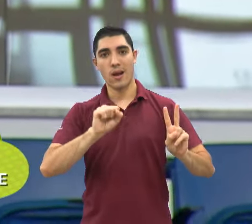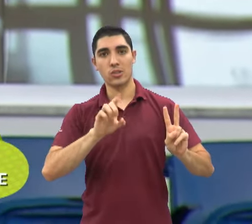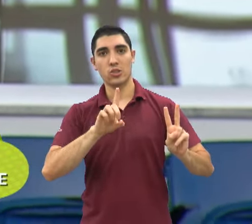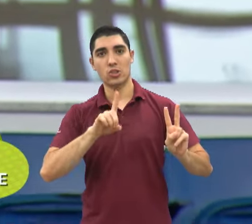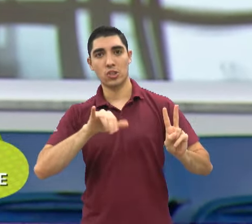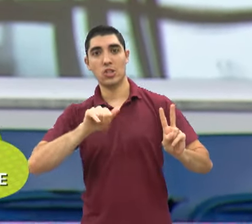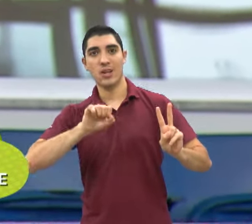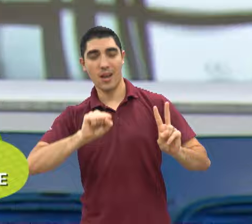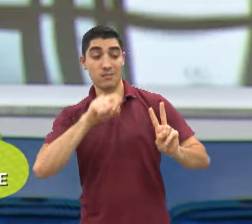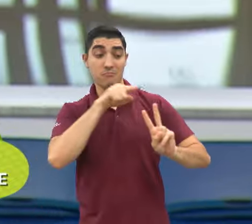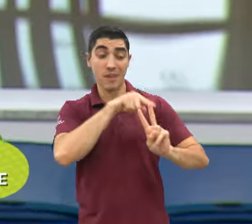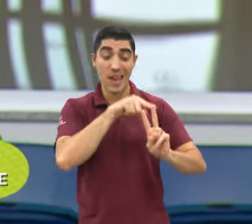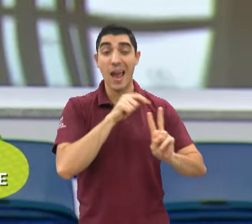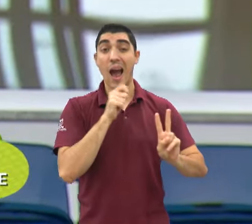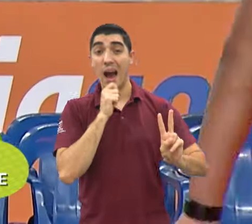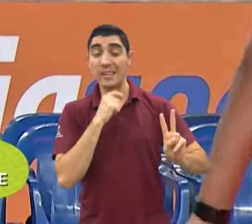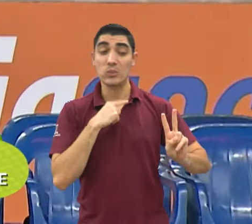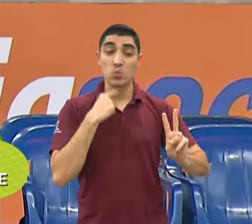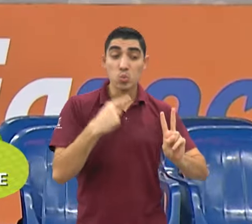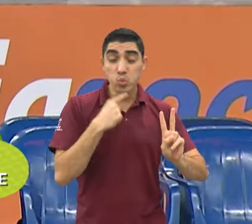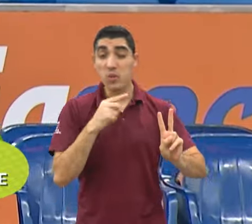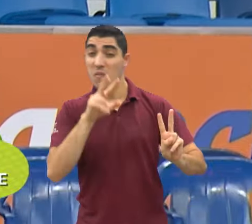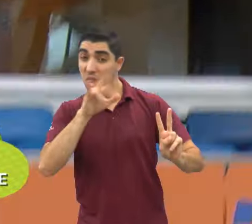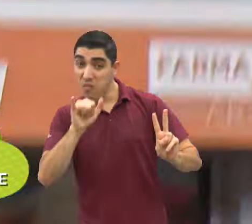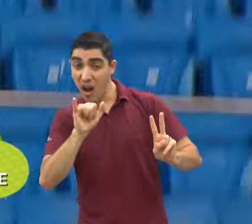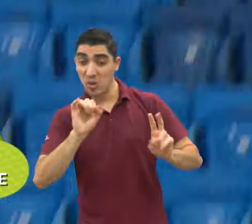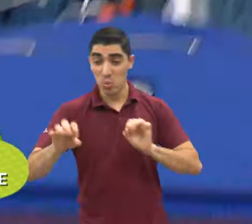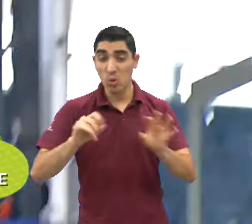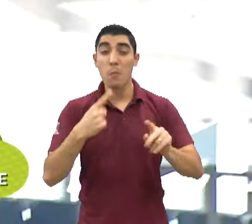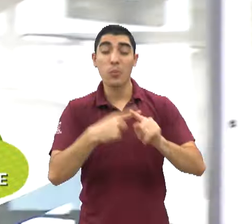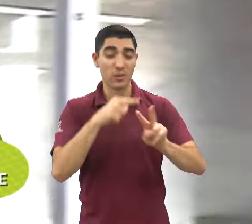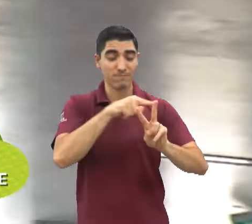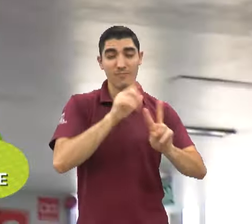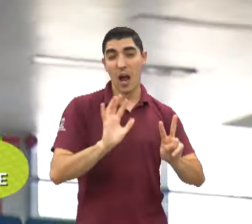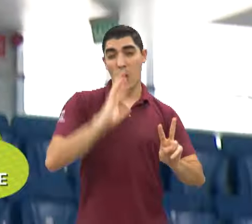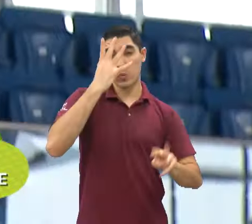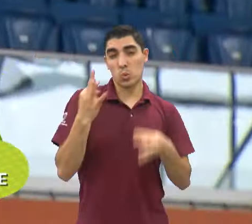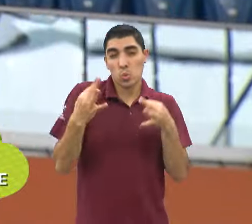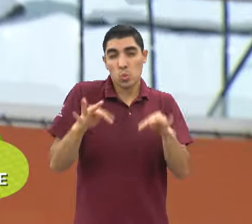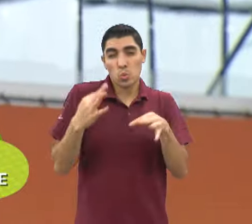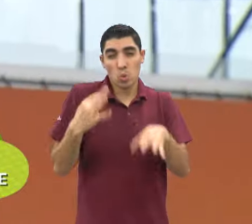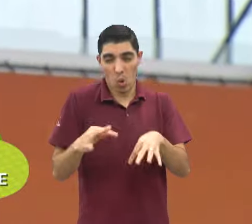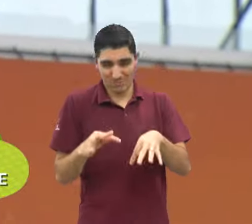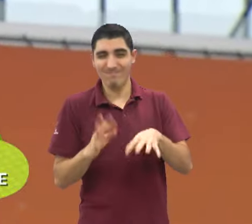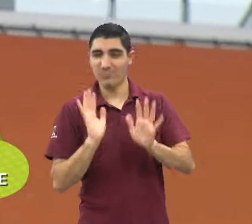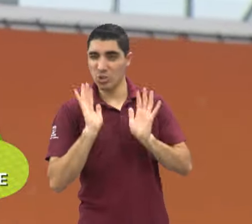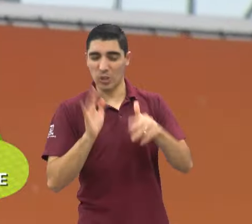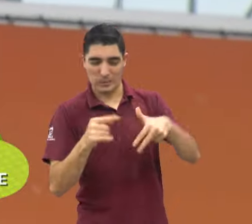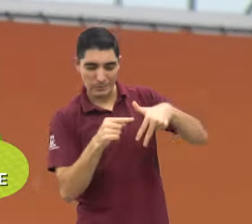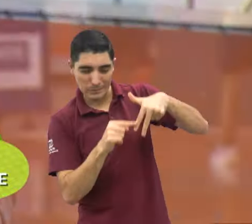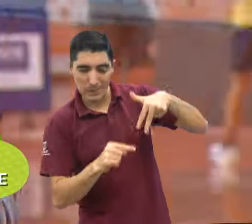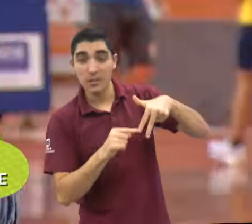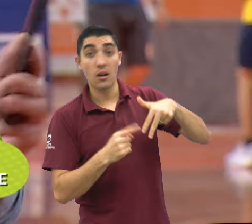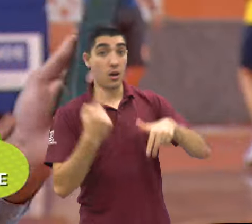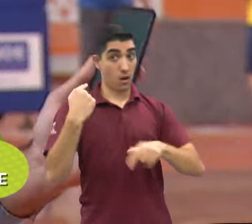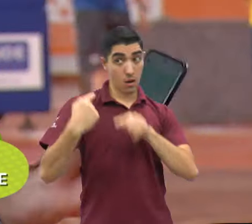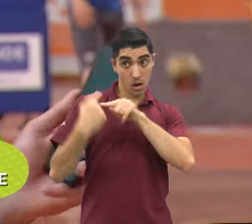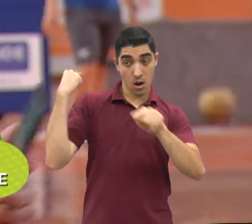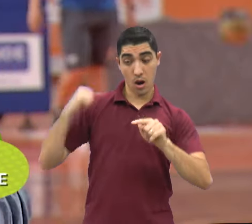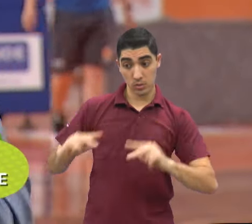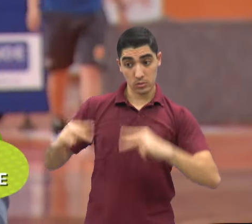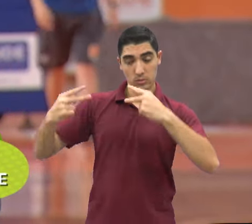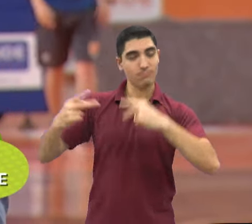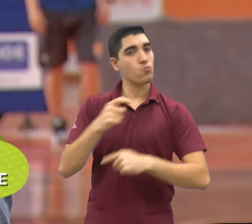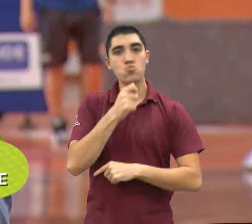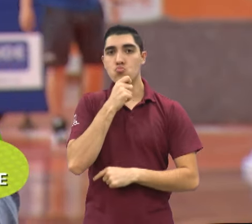principal dúvida para esse jogo. Ele teve uma lesão no pubis, não participou das semifinais contra o Paulistano, estava